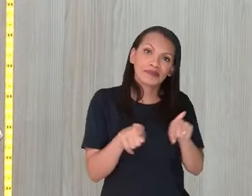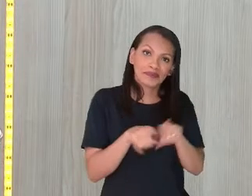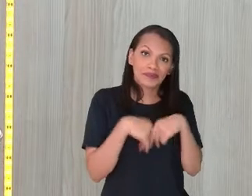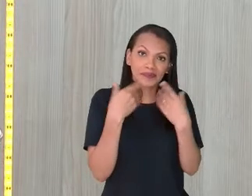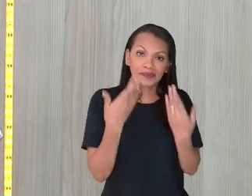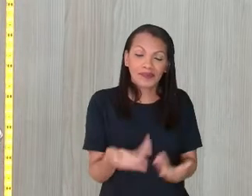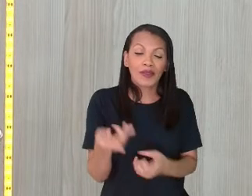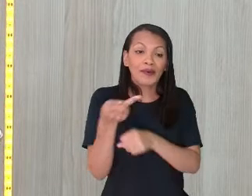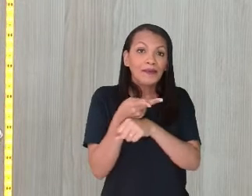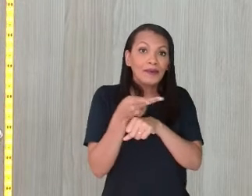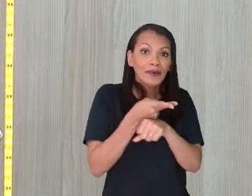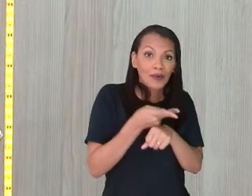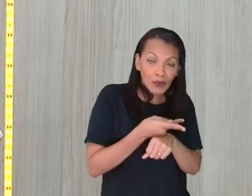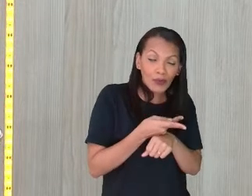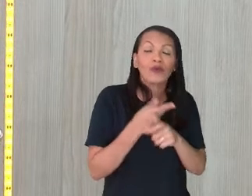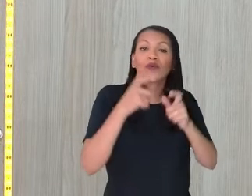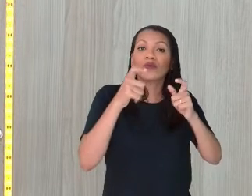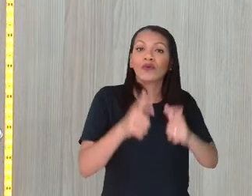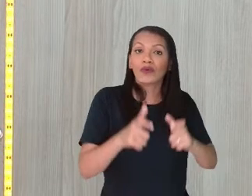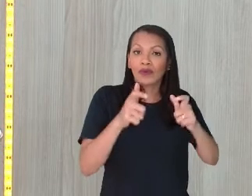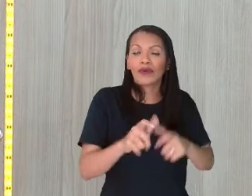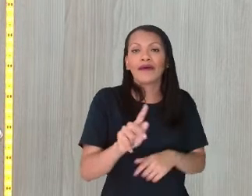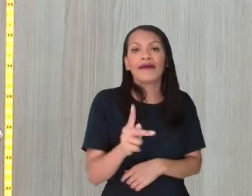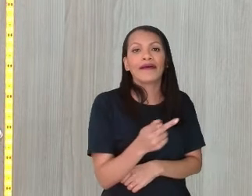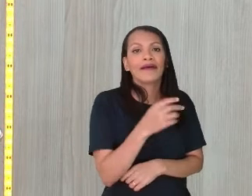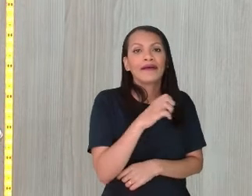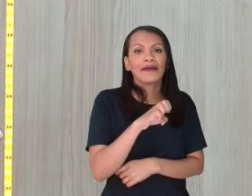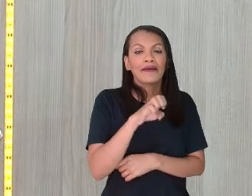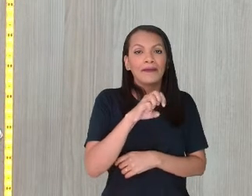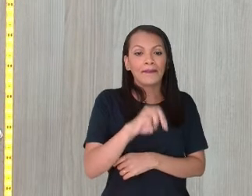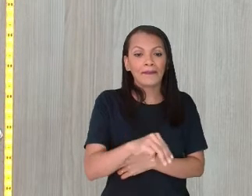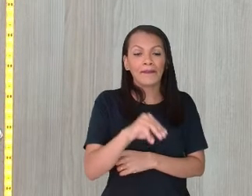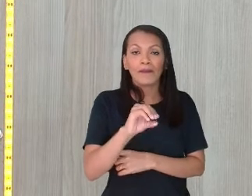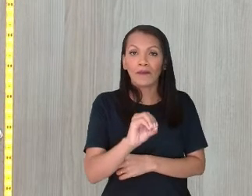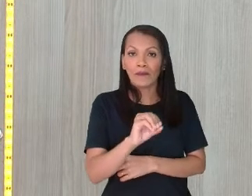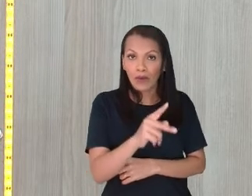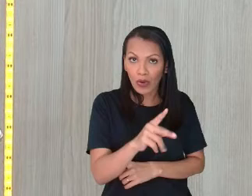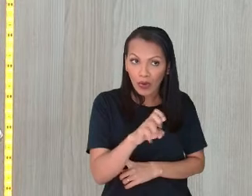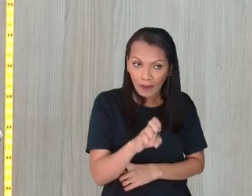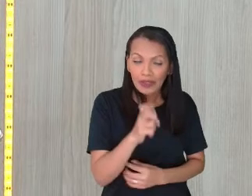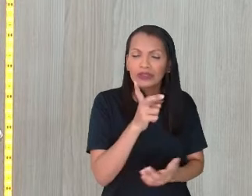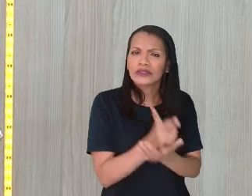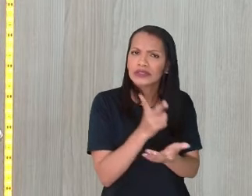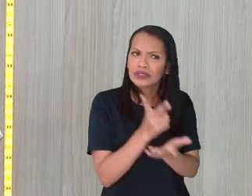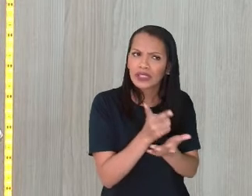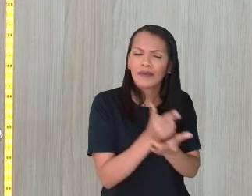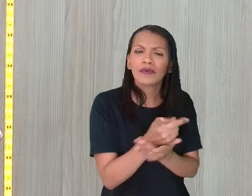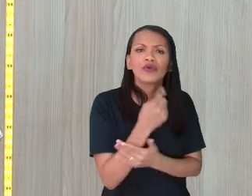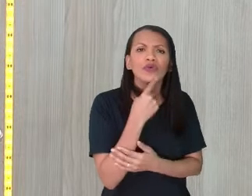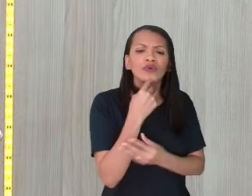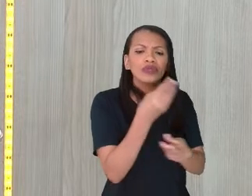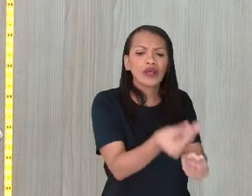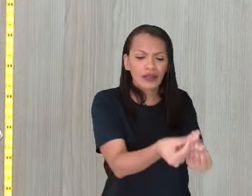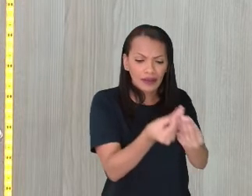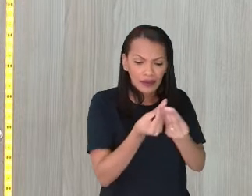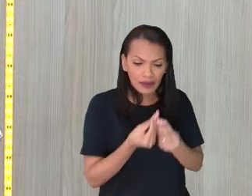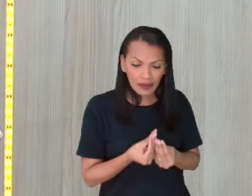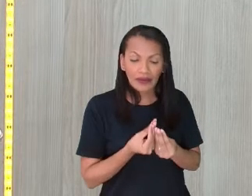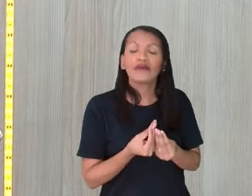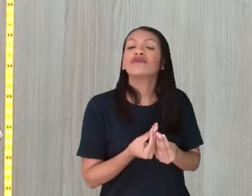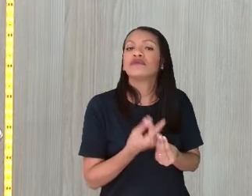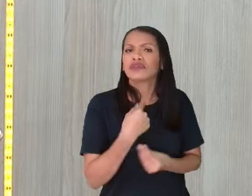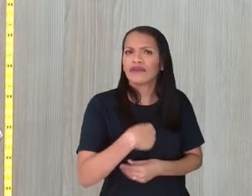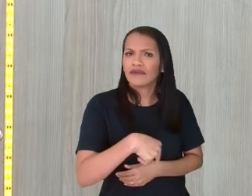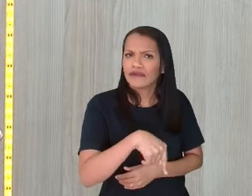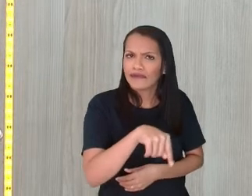então procure os postos o EMOP, né, que sempre está recebendo doações de sangue, então você vai